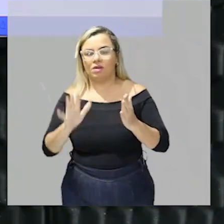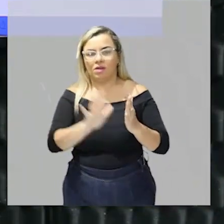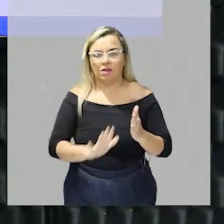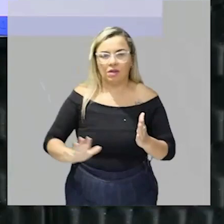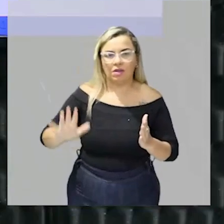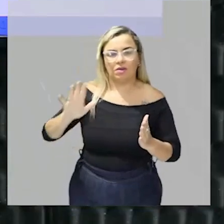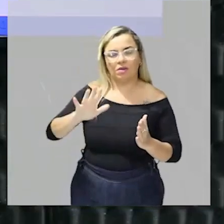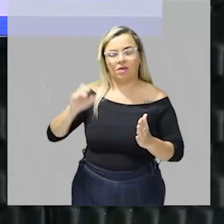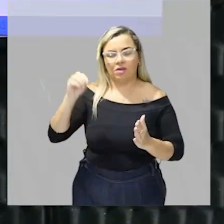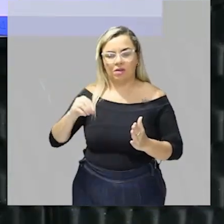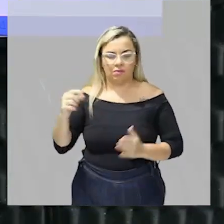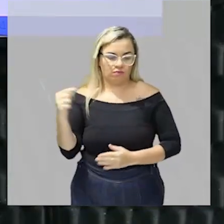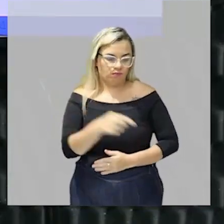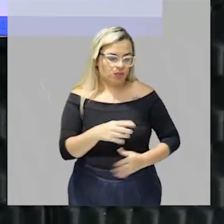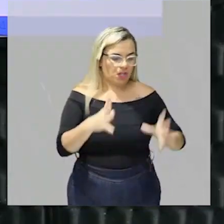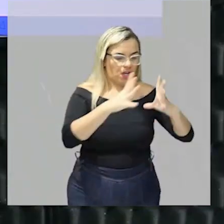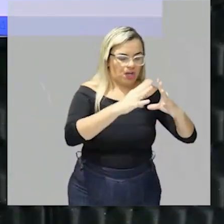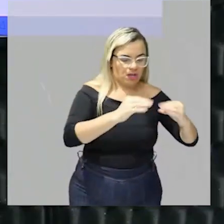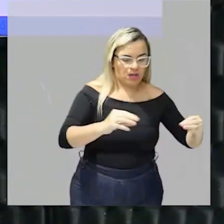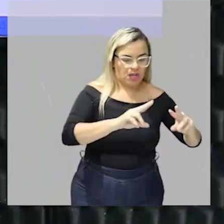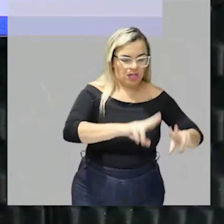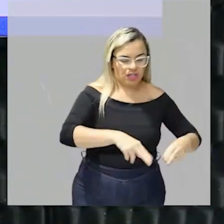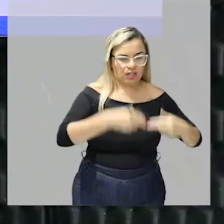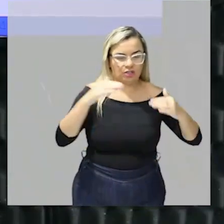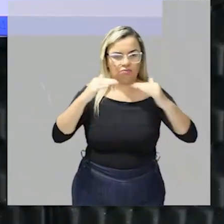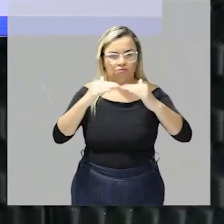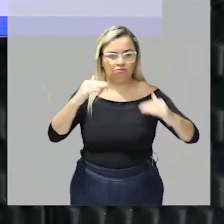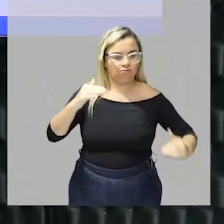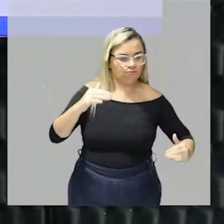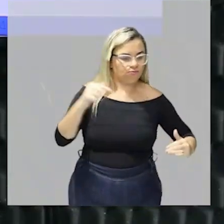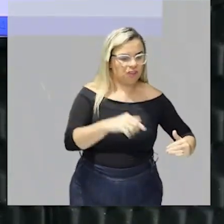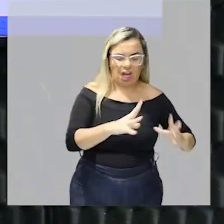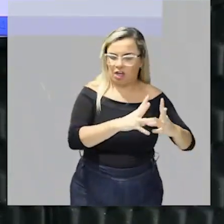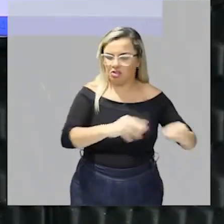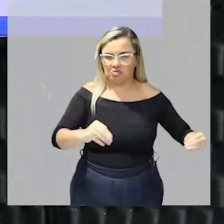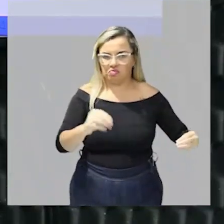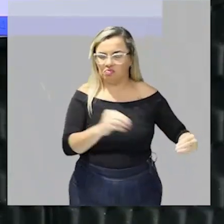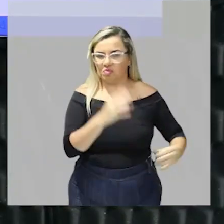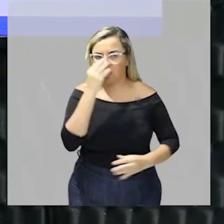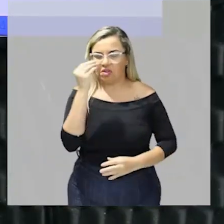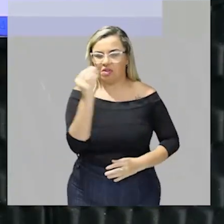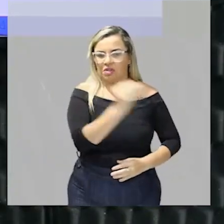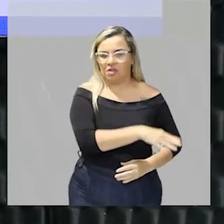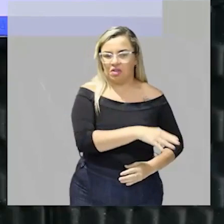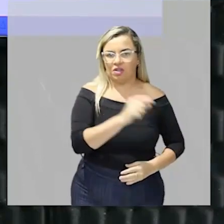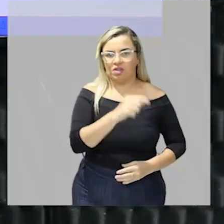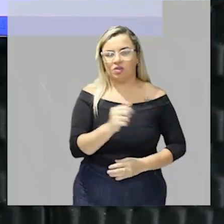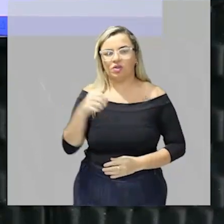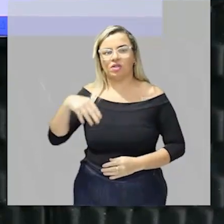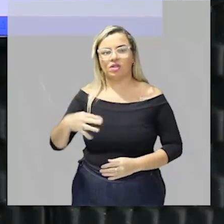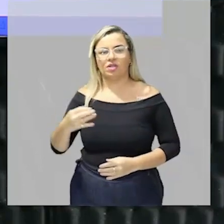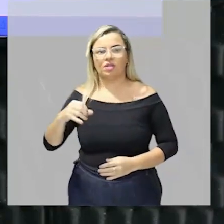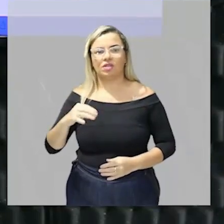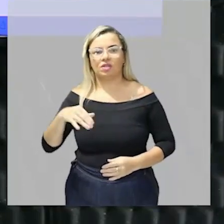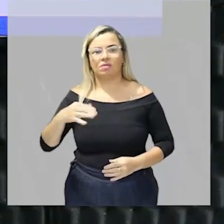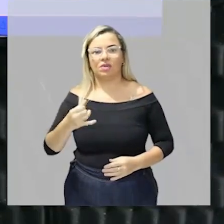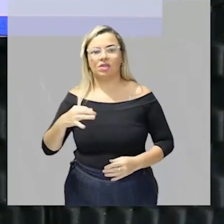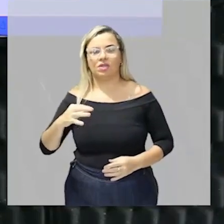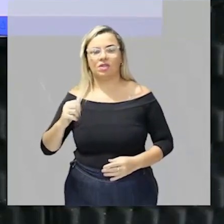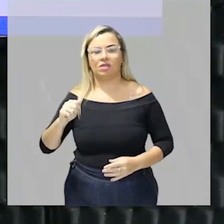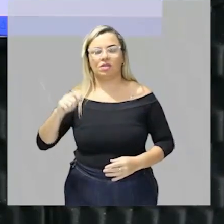da eliminação das etnias inferiores, um projeto de antissemitismo, um projeto que